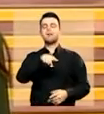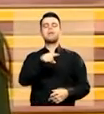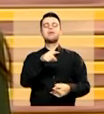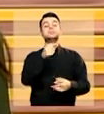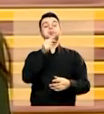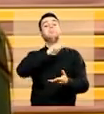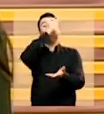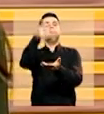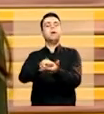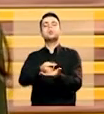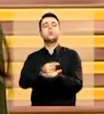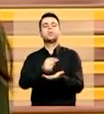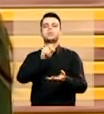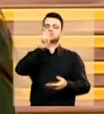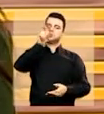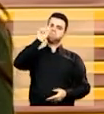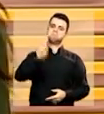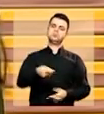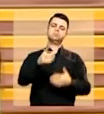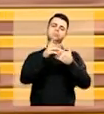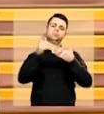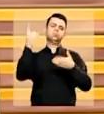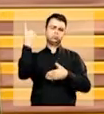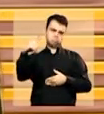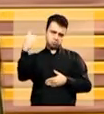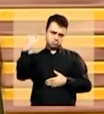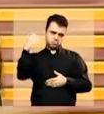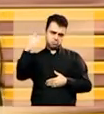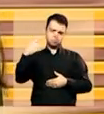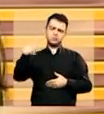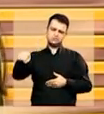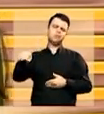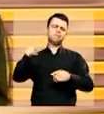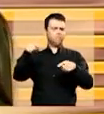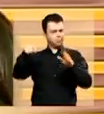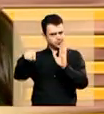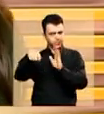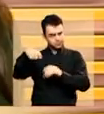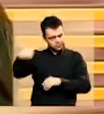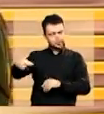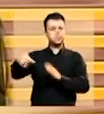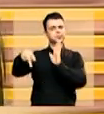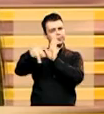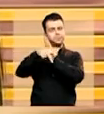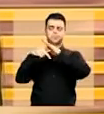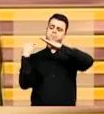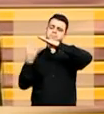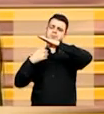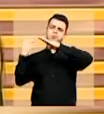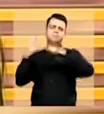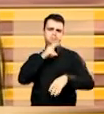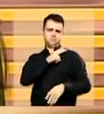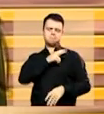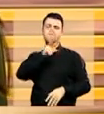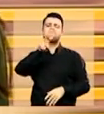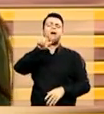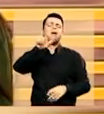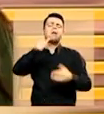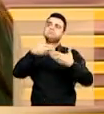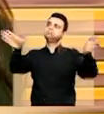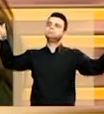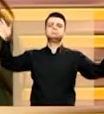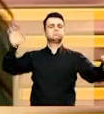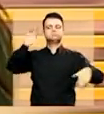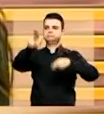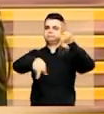né? E sempre ele vai ter custo porque é uma empresa privada, né? Aí a diferença é que a gente não tem restrição de vagas. Então, o aluno, ele